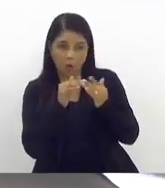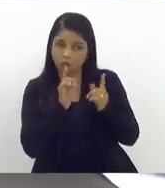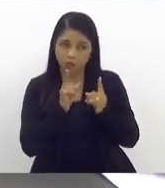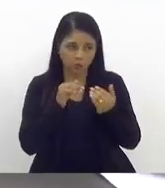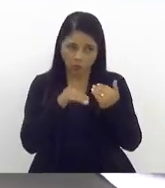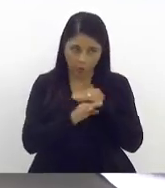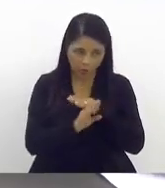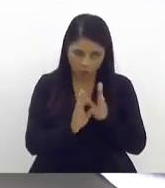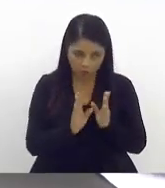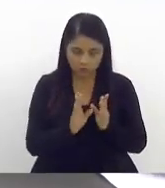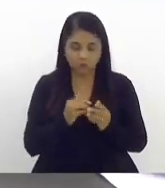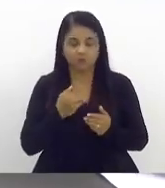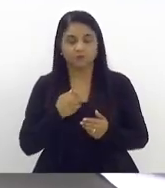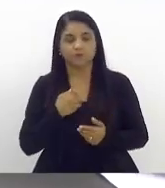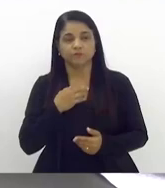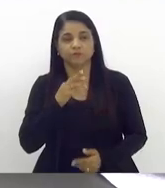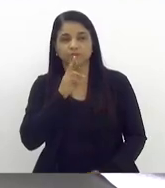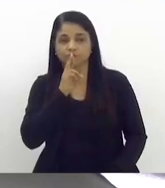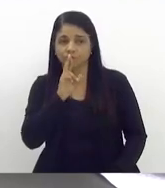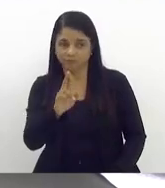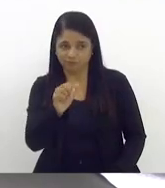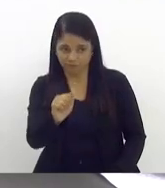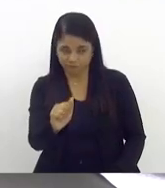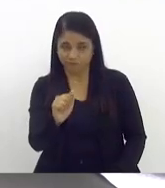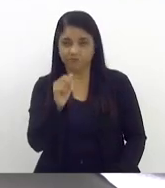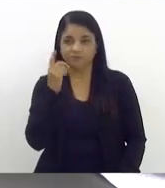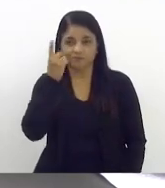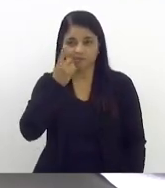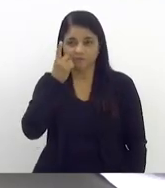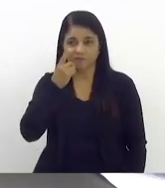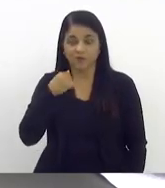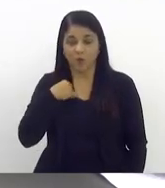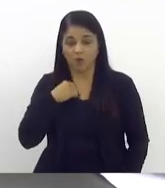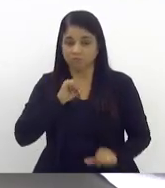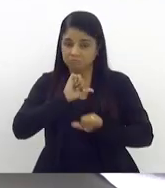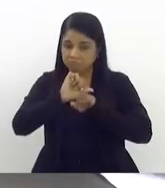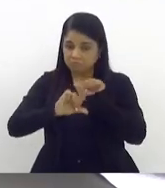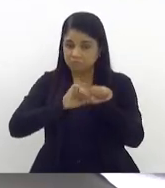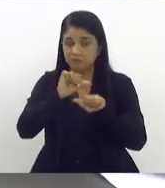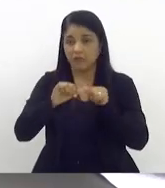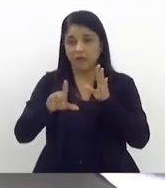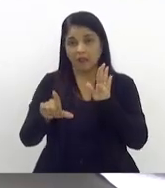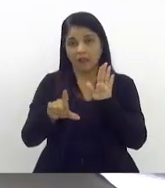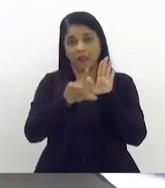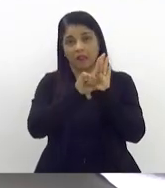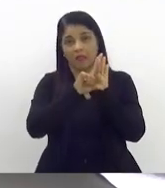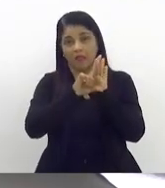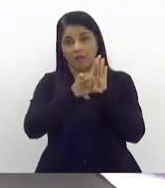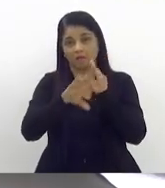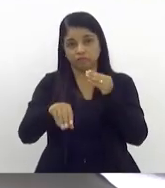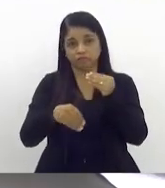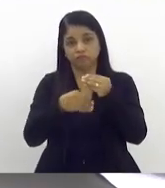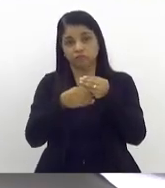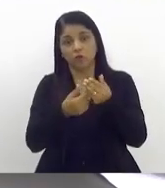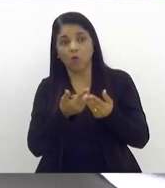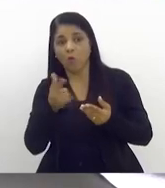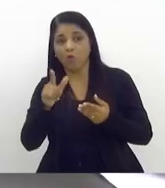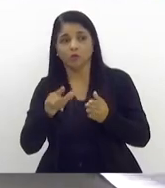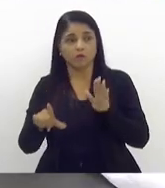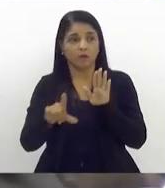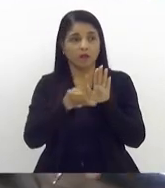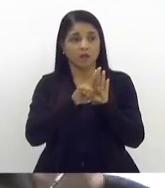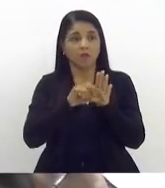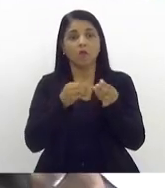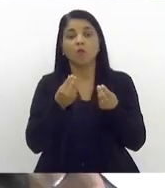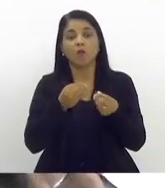Amorim. Entendo eu que, para alterar uma lei complementar, teria que ser uma outra lei complementar. Como é que você pode alterar